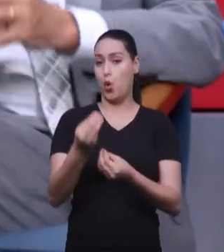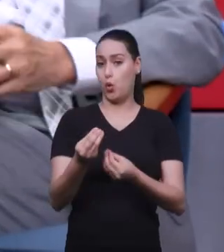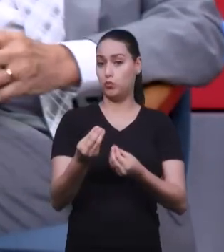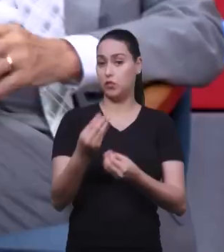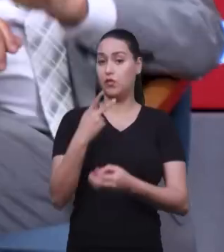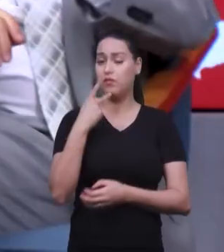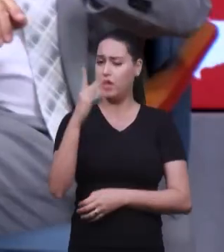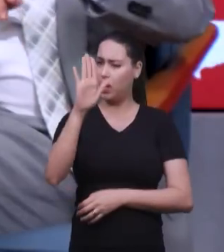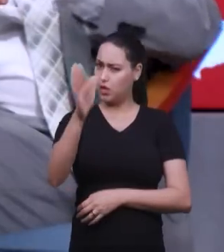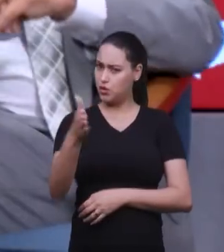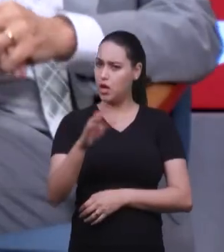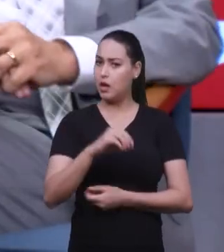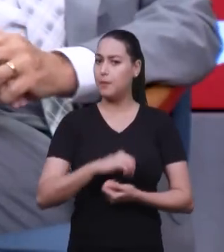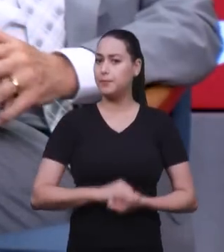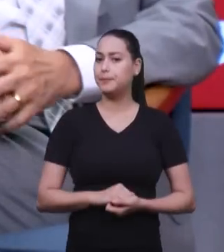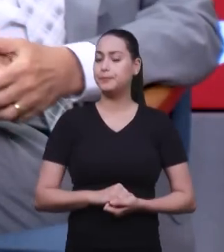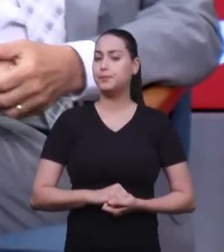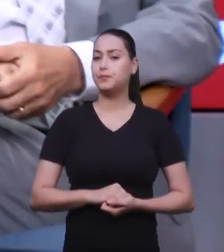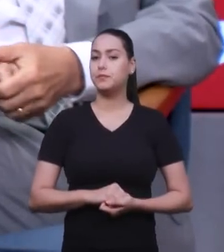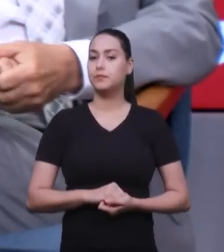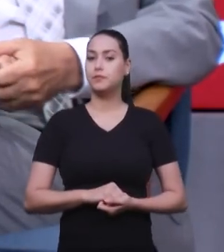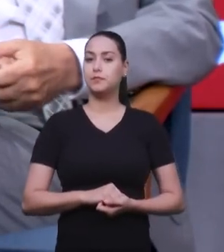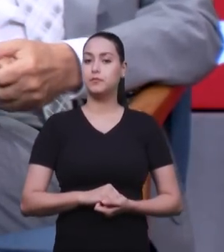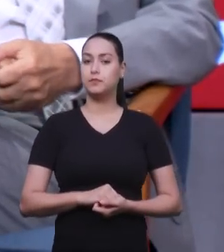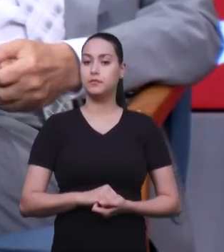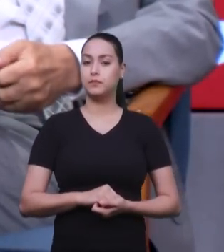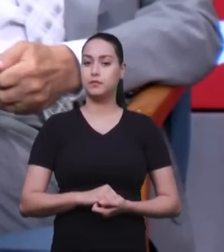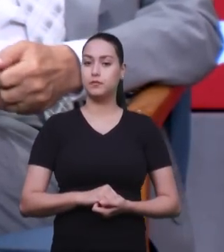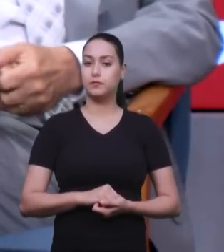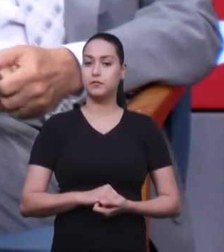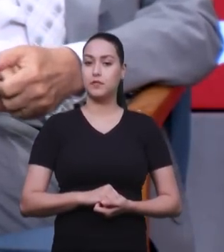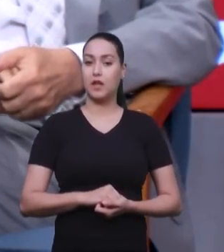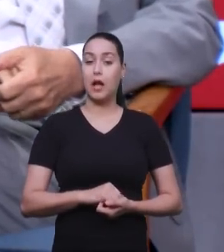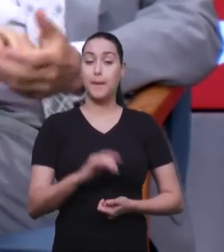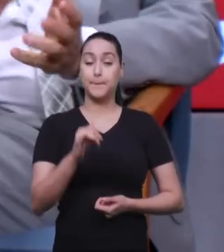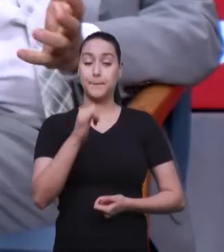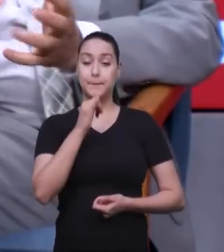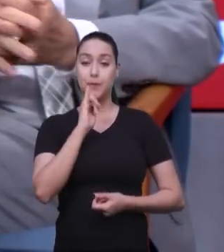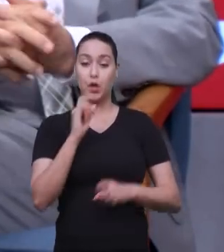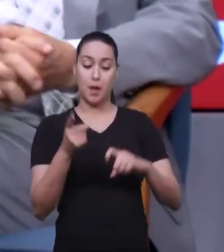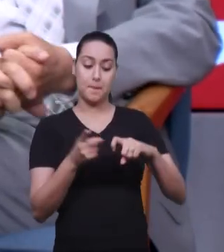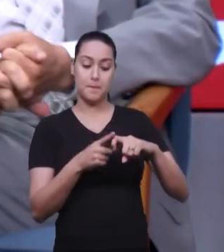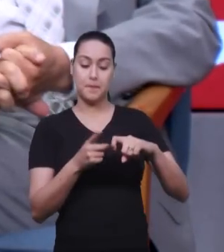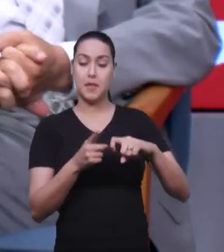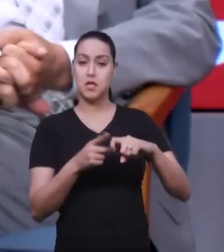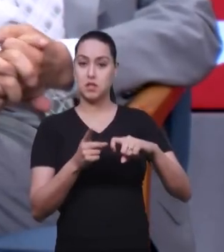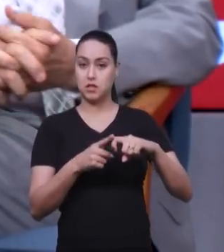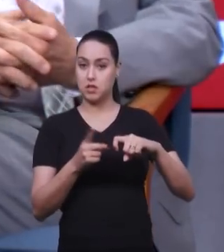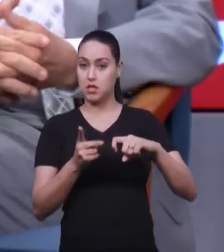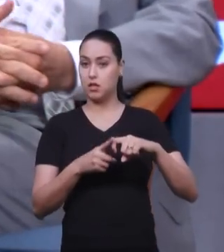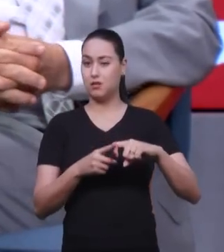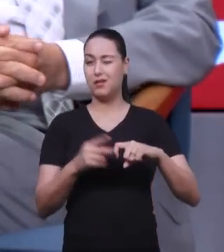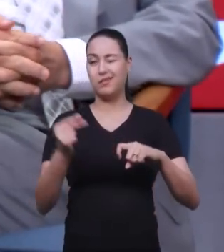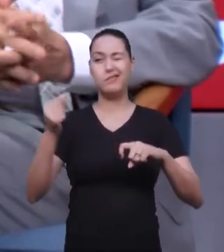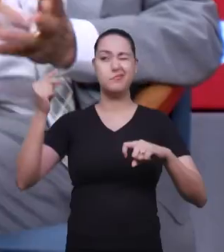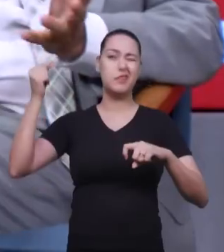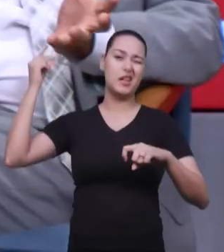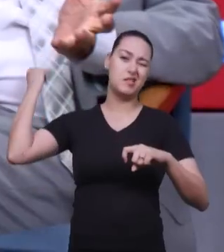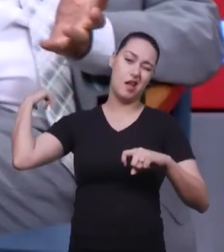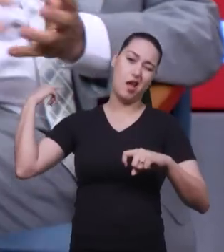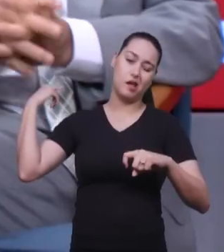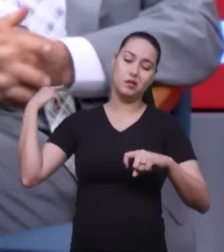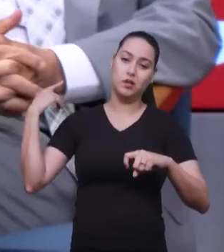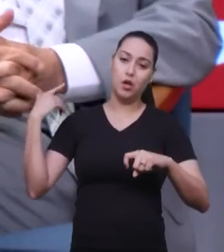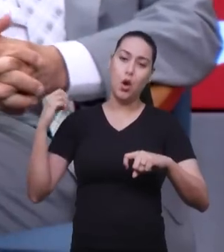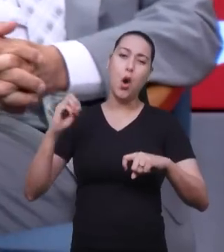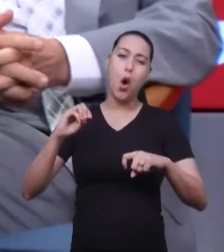forma? Eu já falei que em medicina, antigamente, hoje